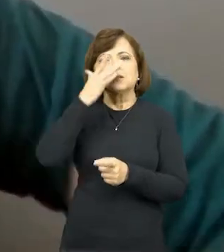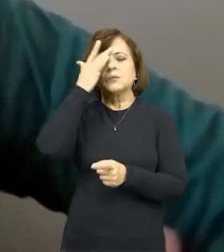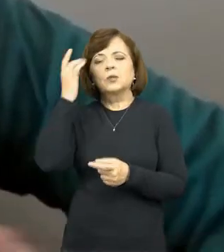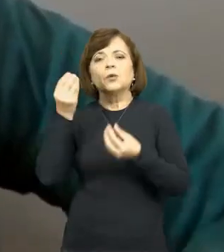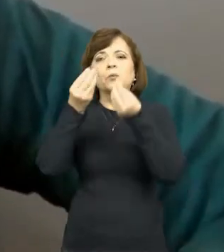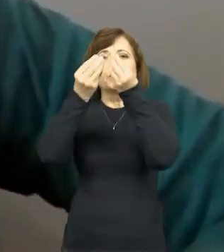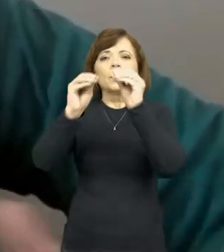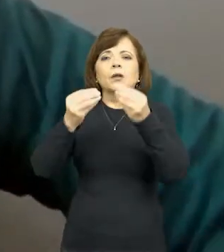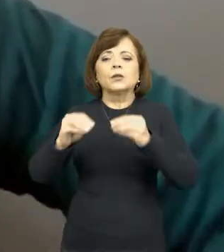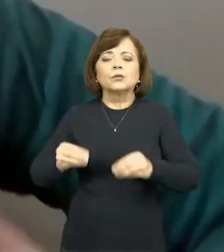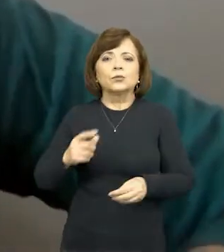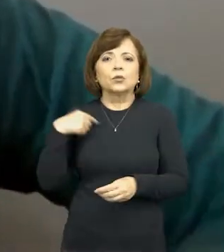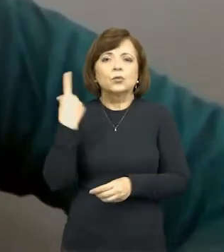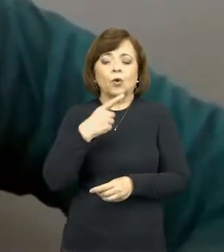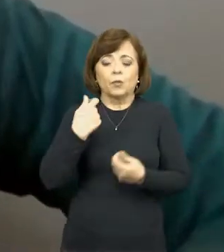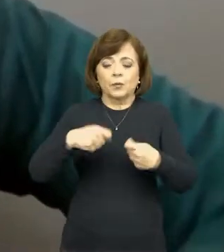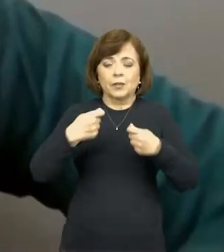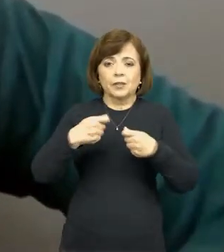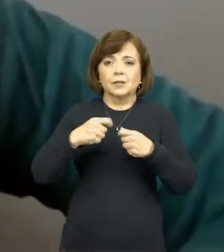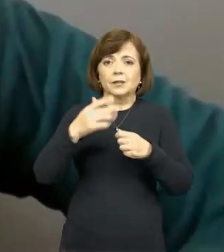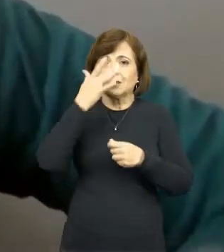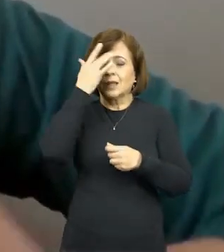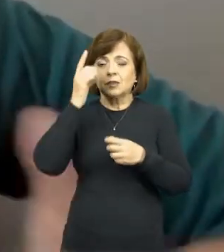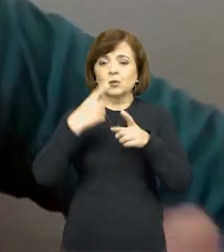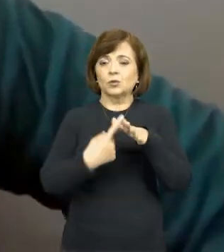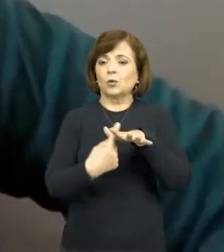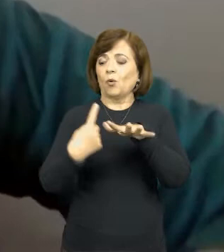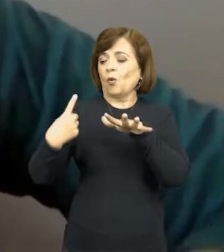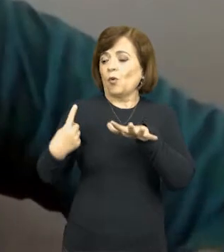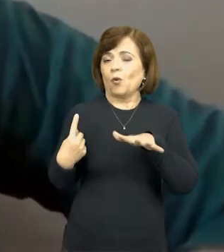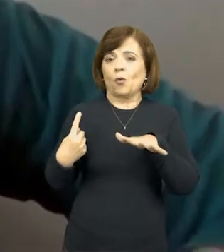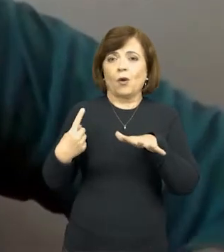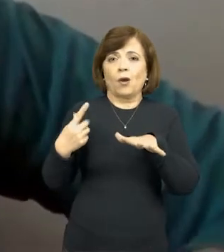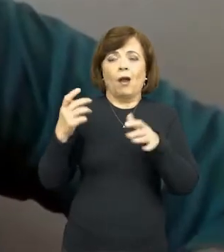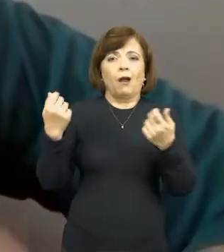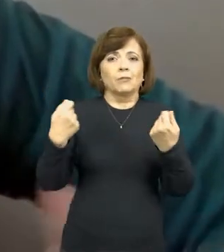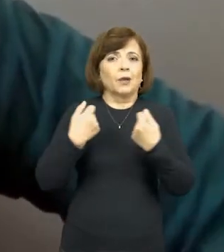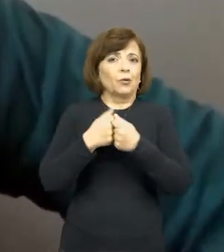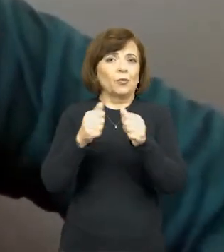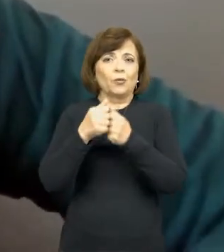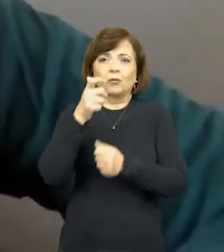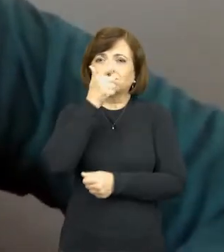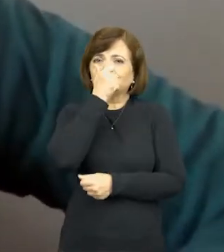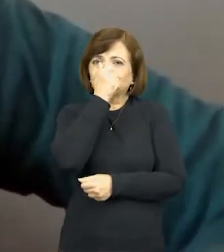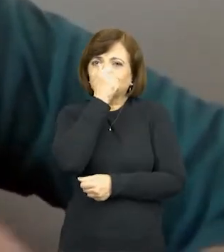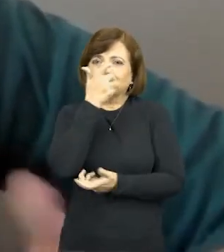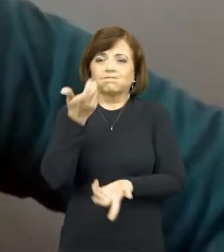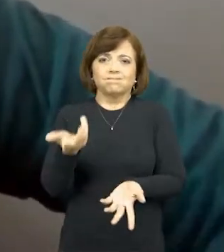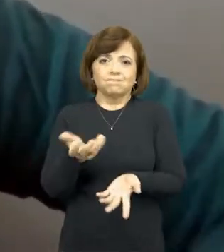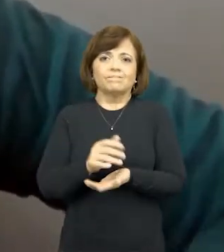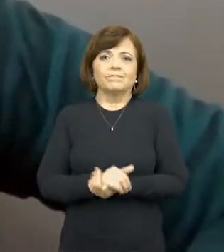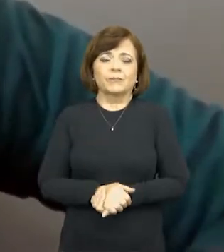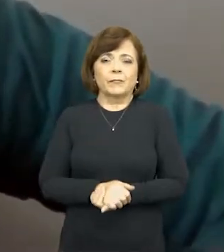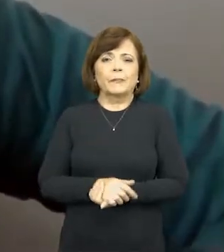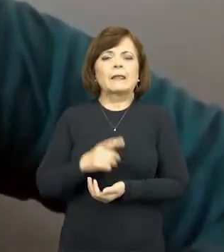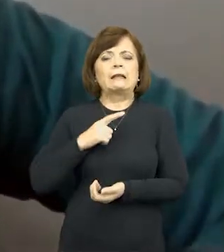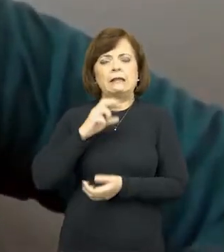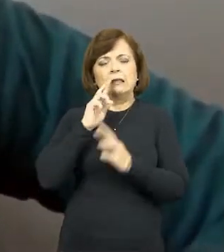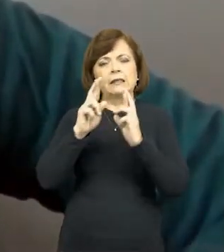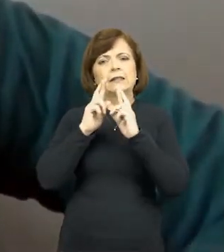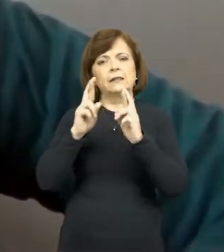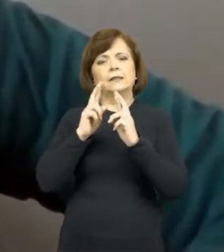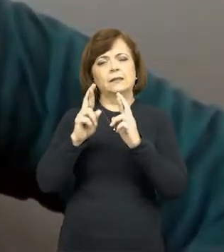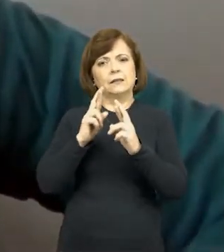no momento em que a gente precisa manter um distanciamento social, porque acaba gerando superlotação nos veículos. Isso também foi objeto de